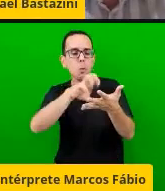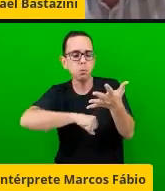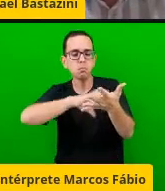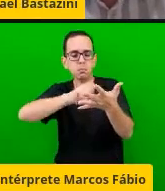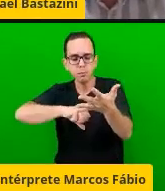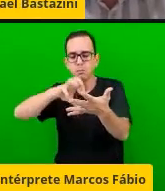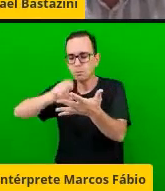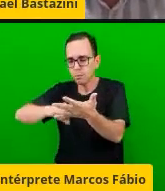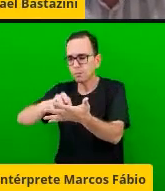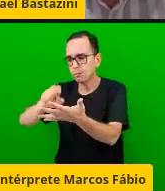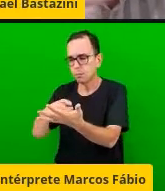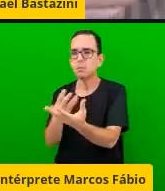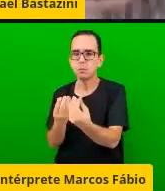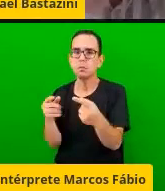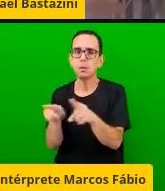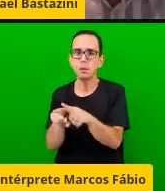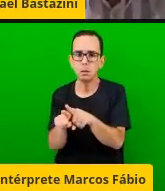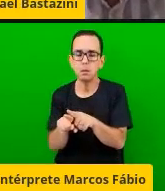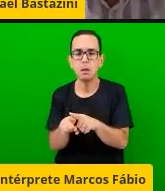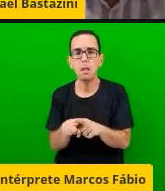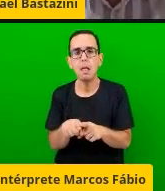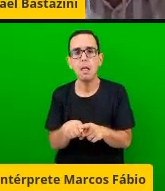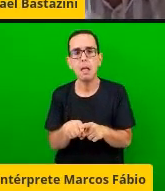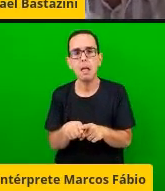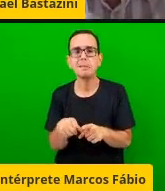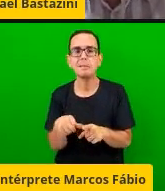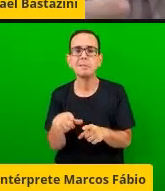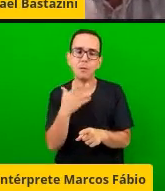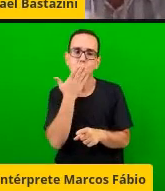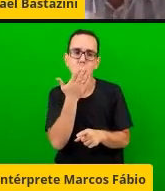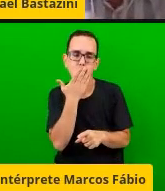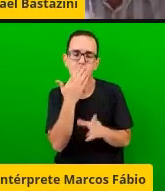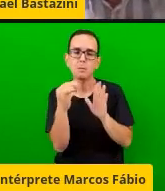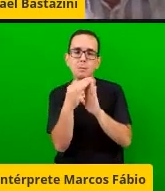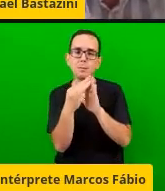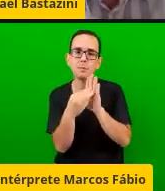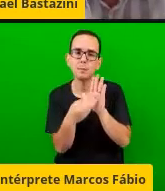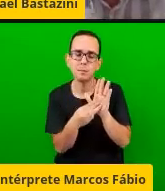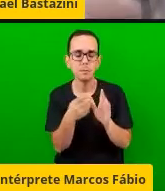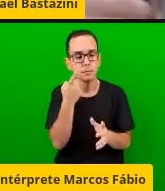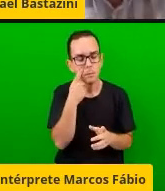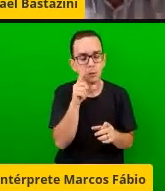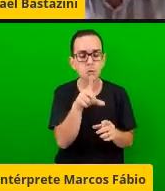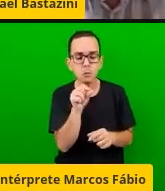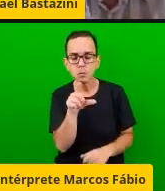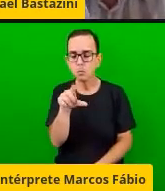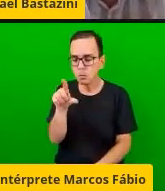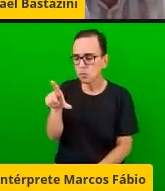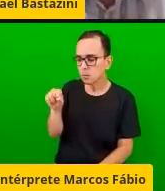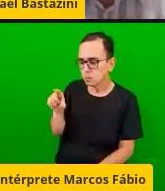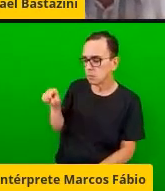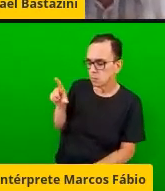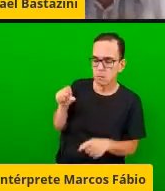E aí, a gente teve que optar metodologicamente por privilegiar uma outra